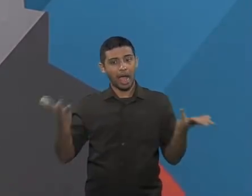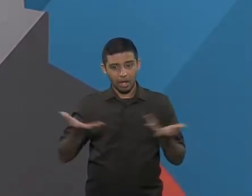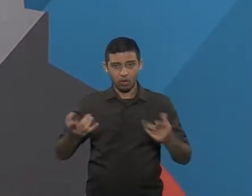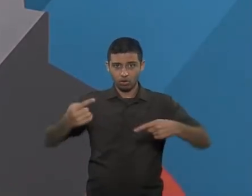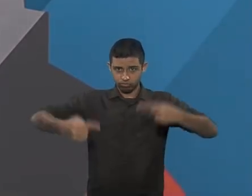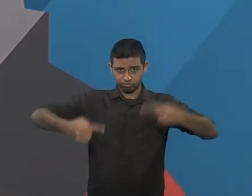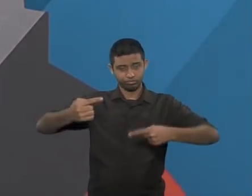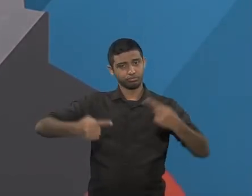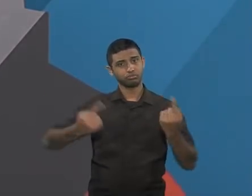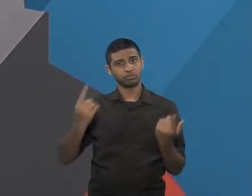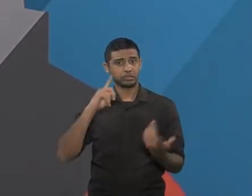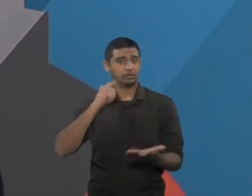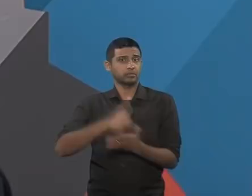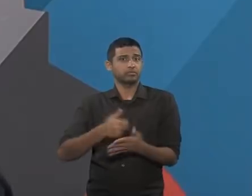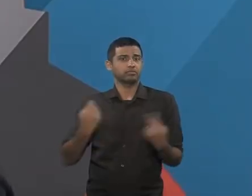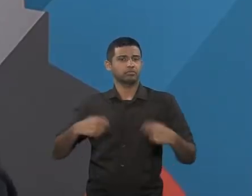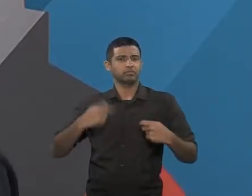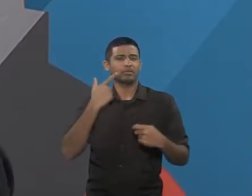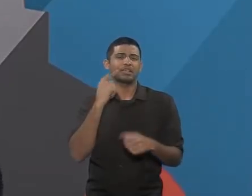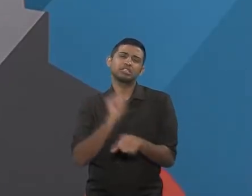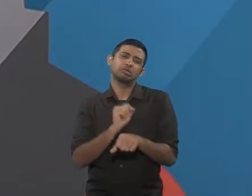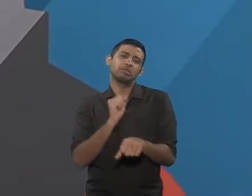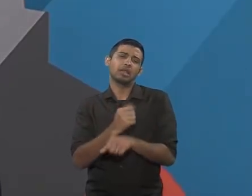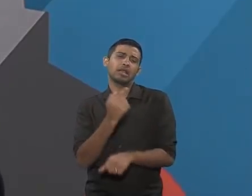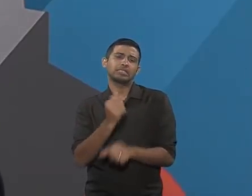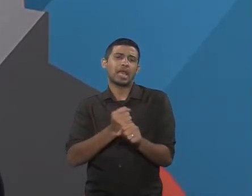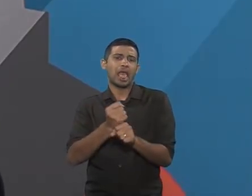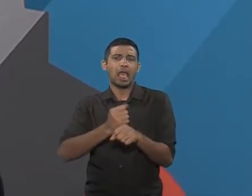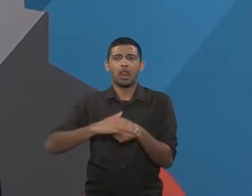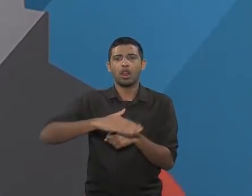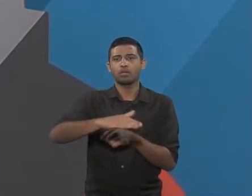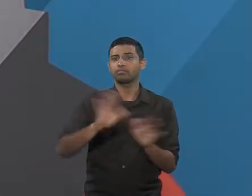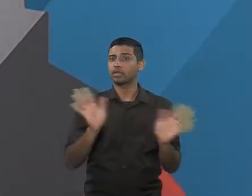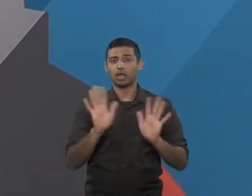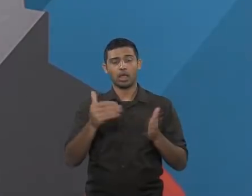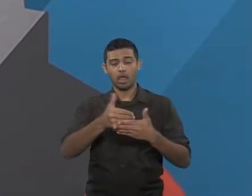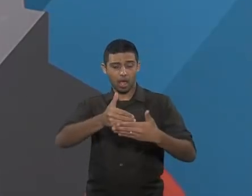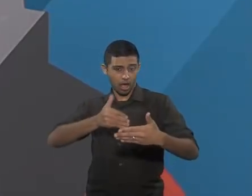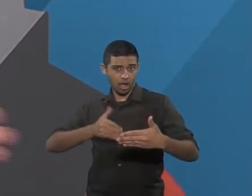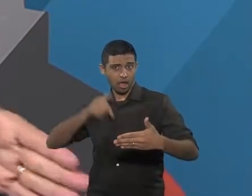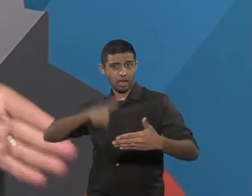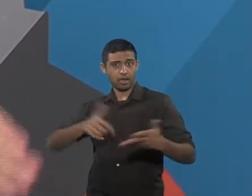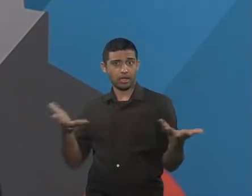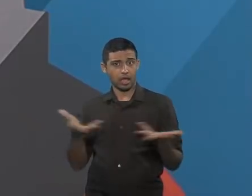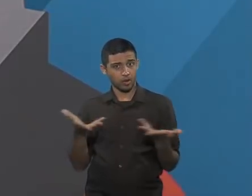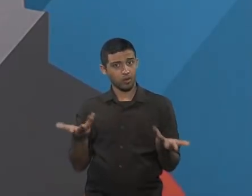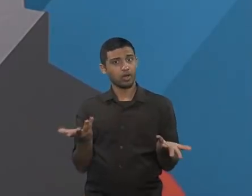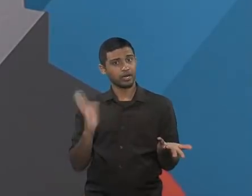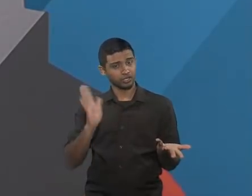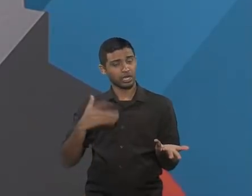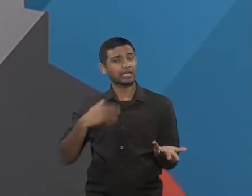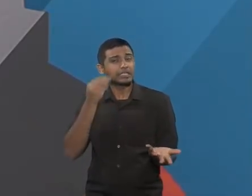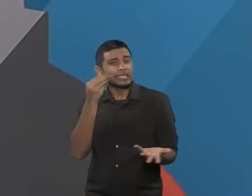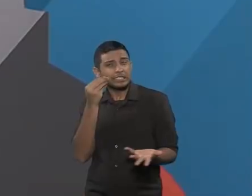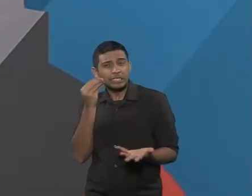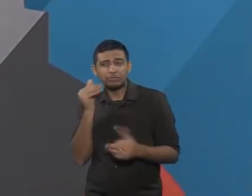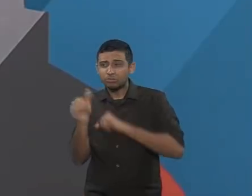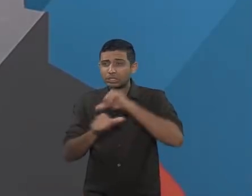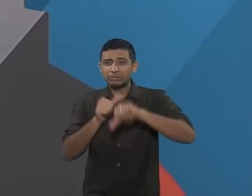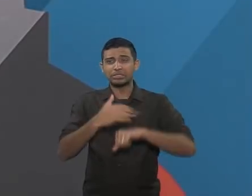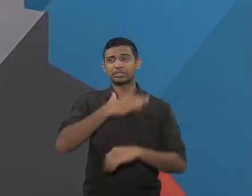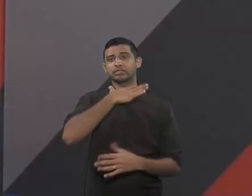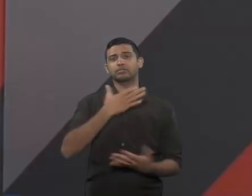tem que ser agora. Nós não temos que esperar daqui a 7 anos. A discussão tem que ser feita agora, já que o regime de recuperação